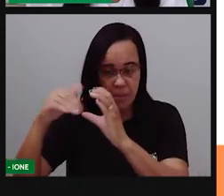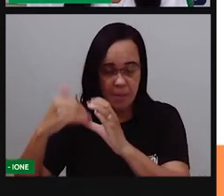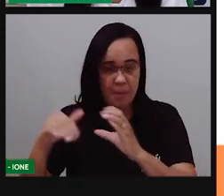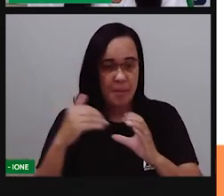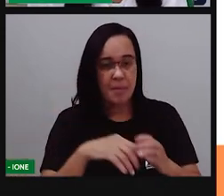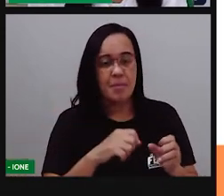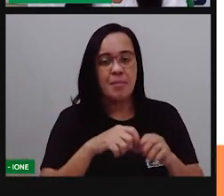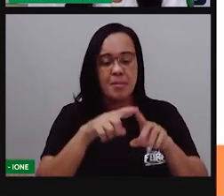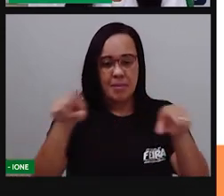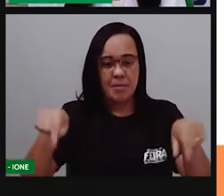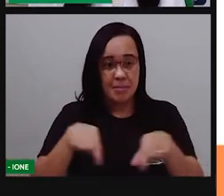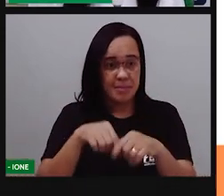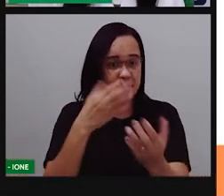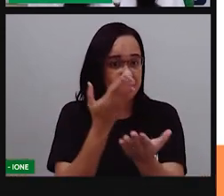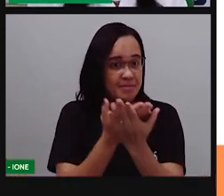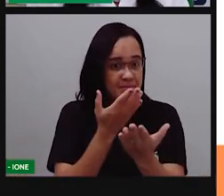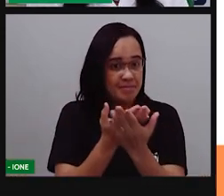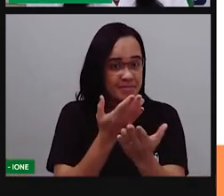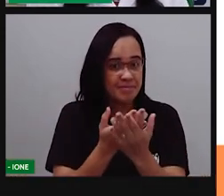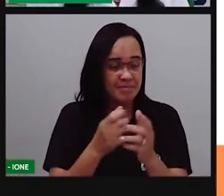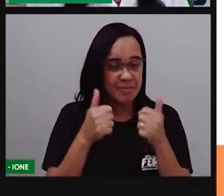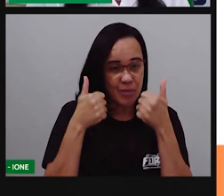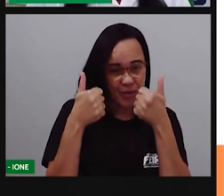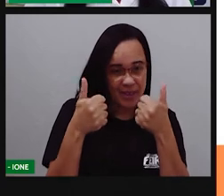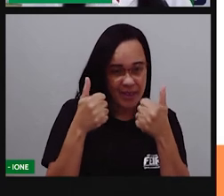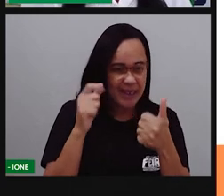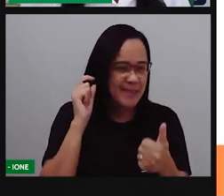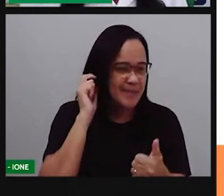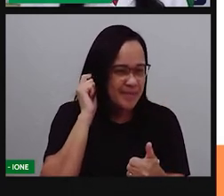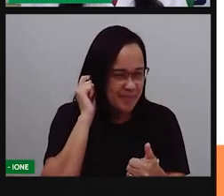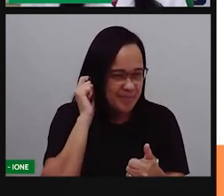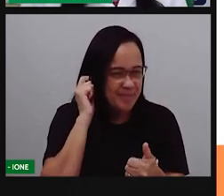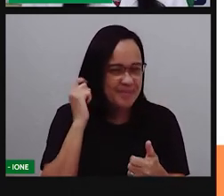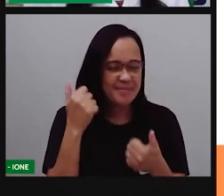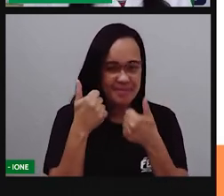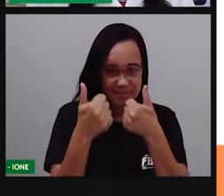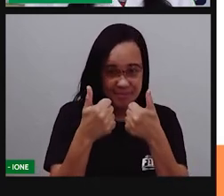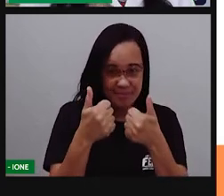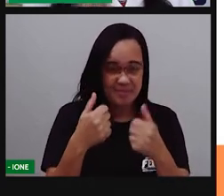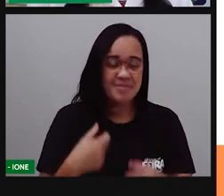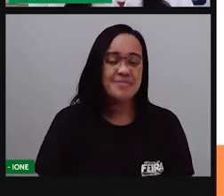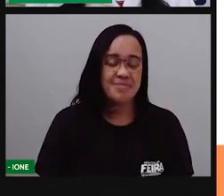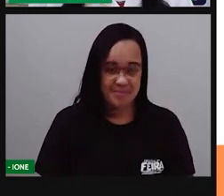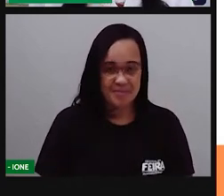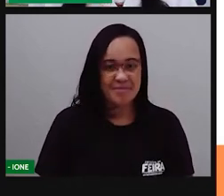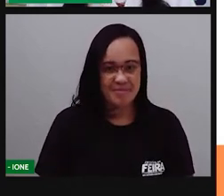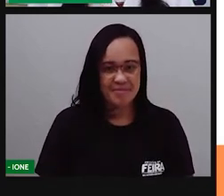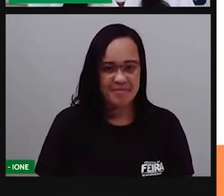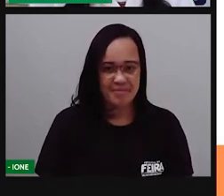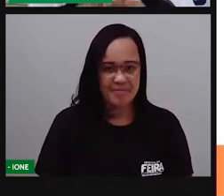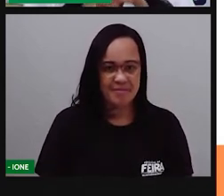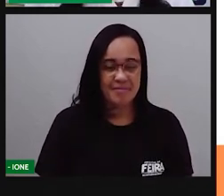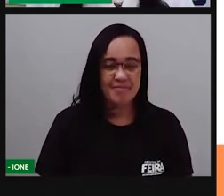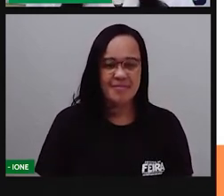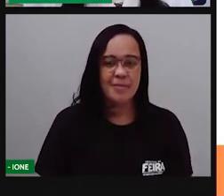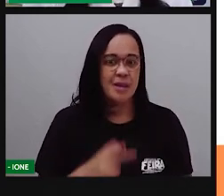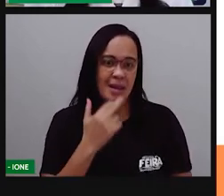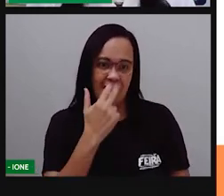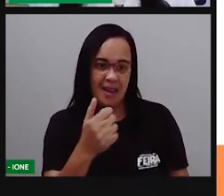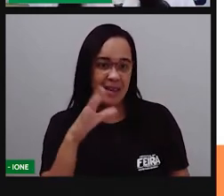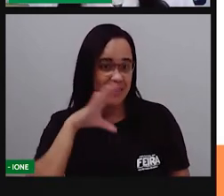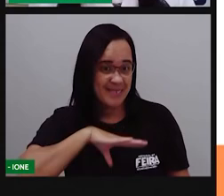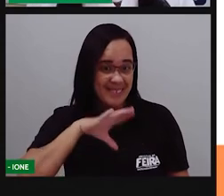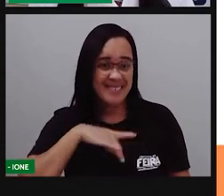tá bom e capricha vai treinando o que realmente é um